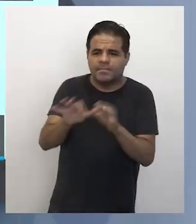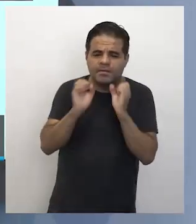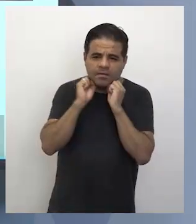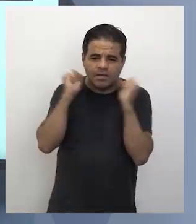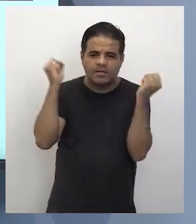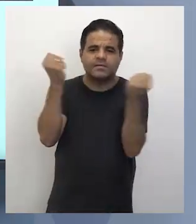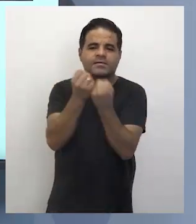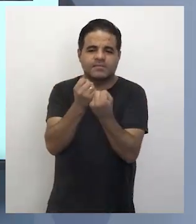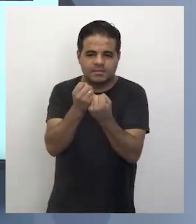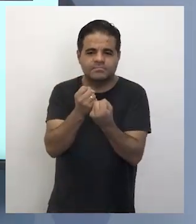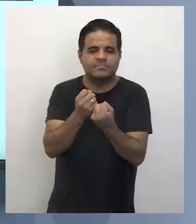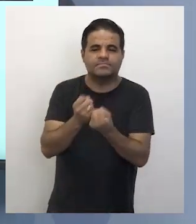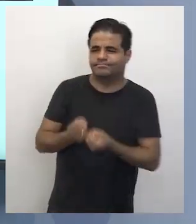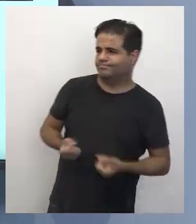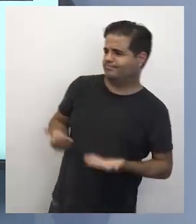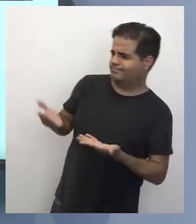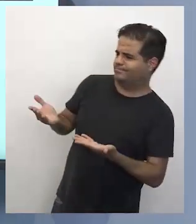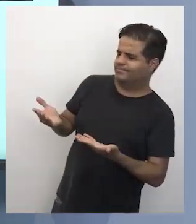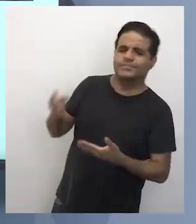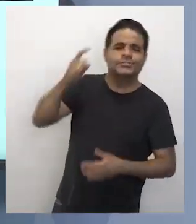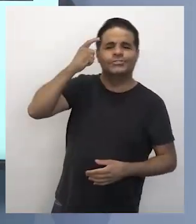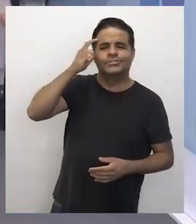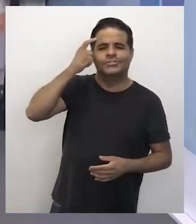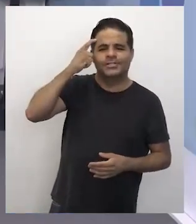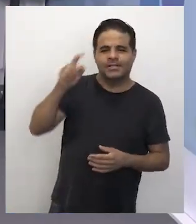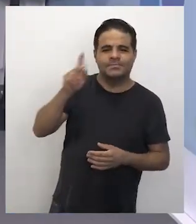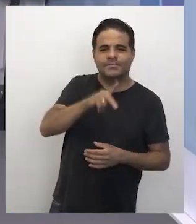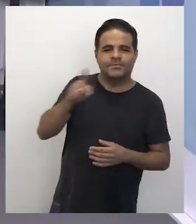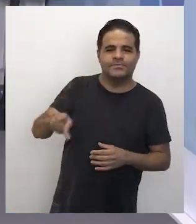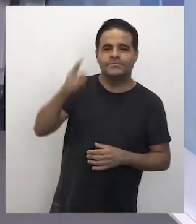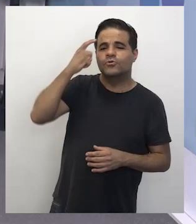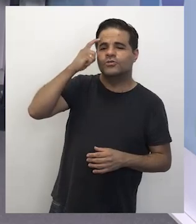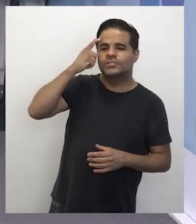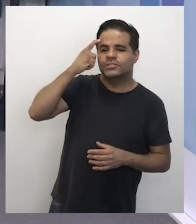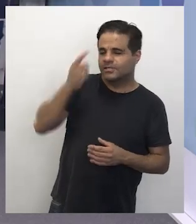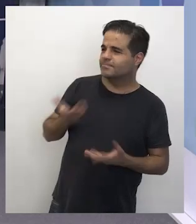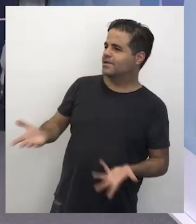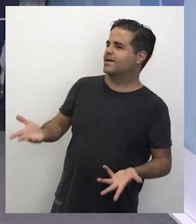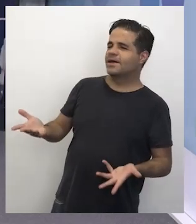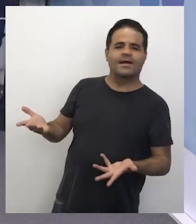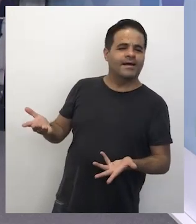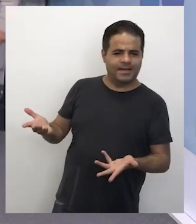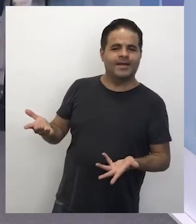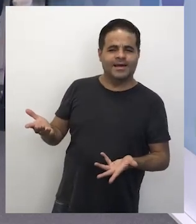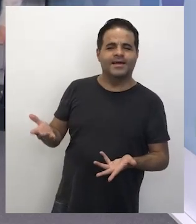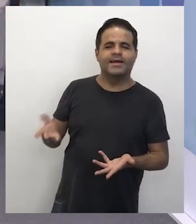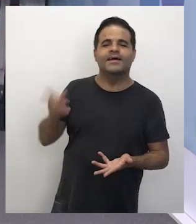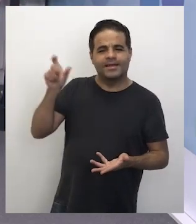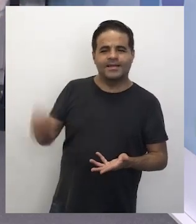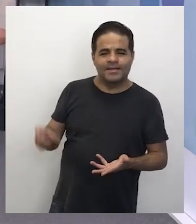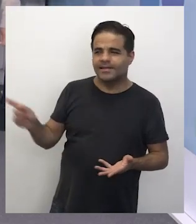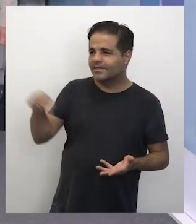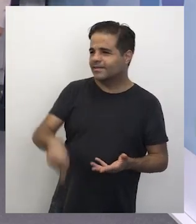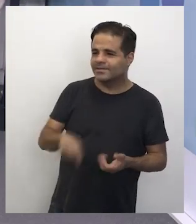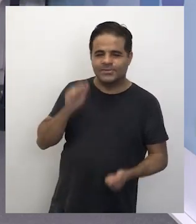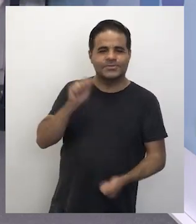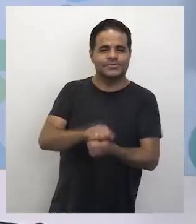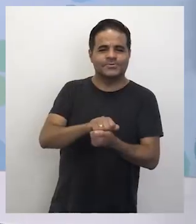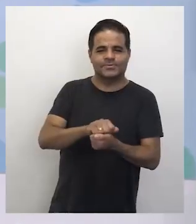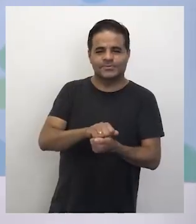esse... Não é um espantalho, né? É o Giba que está aqui do meu lado. Fala! Podia fazer um seminário contigo, né, Giba?